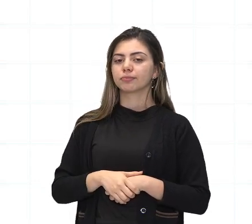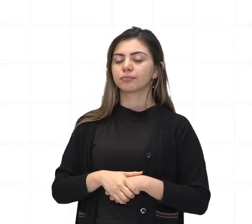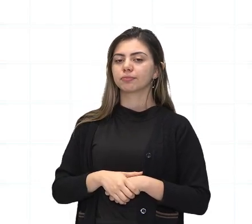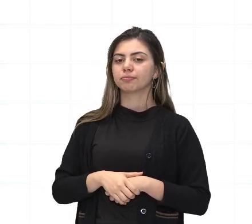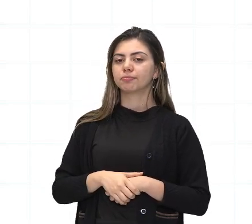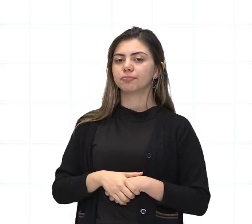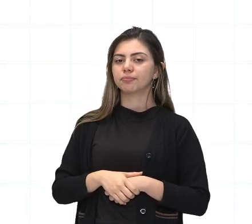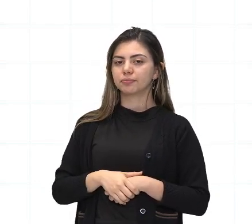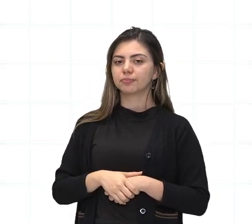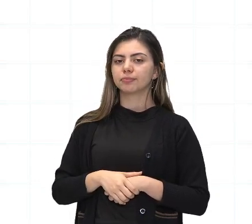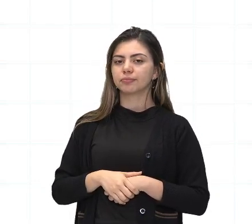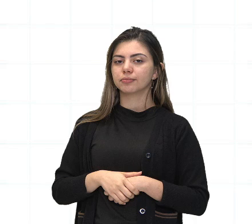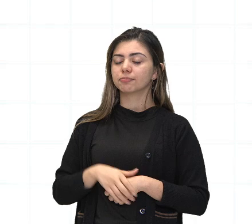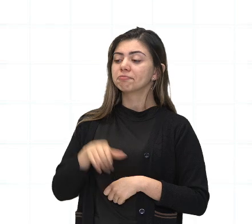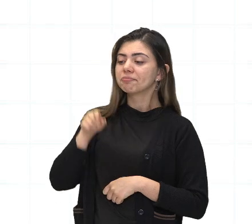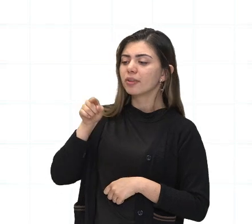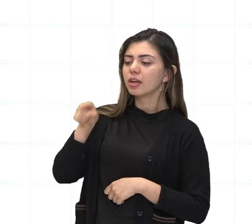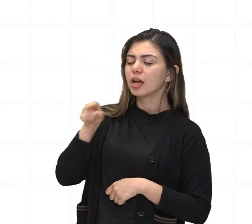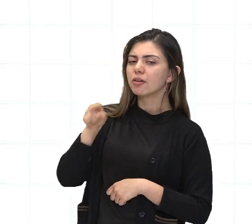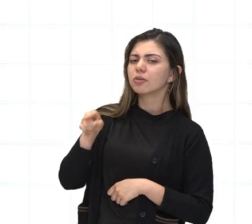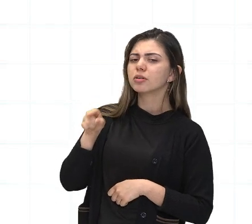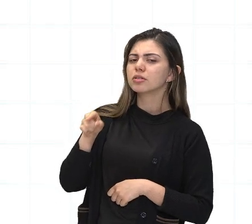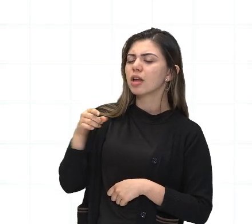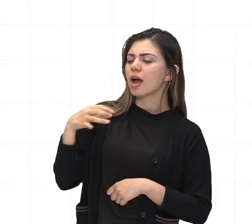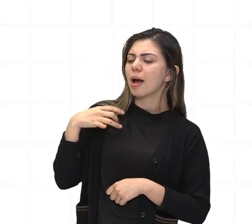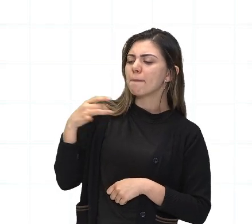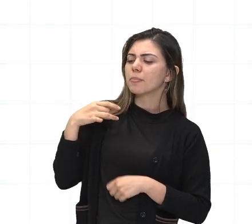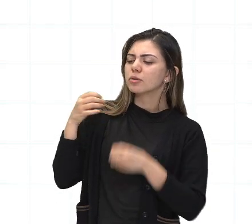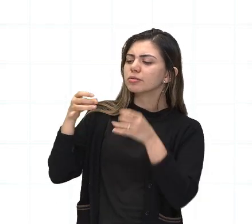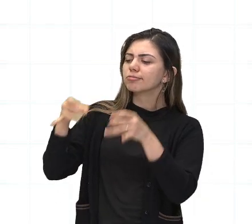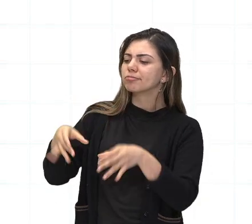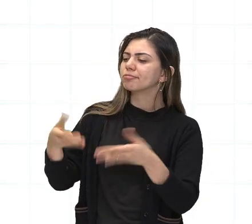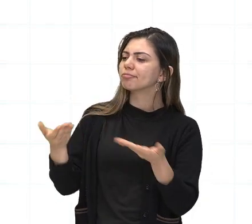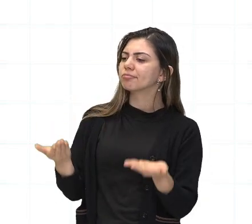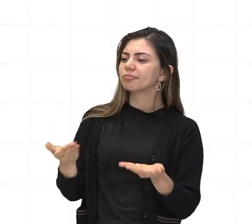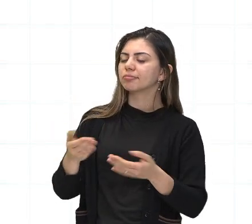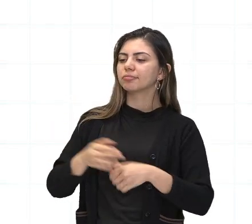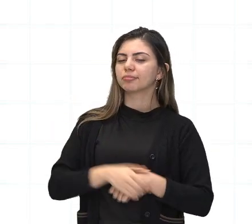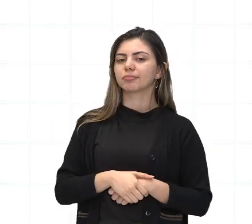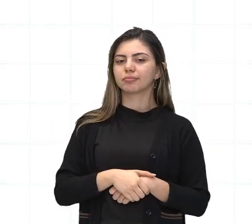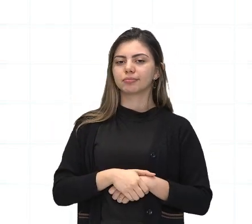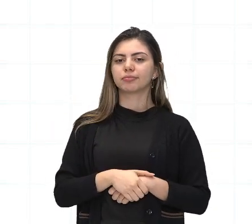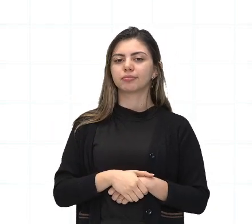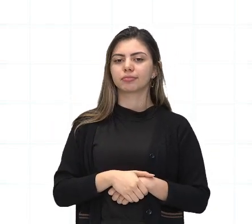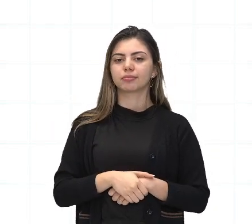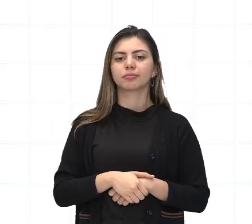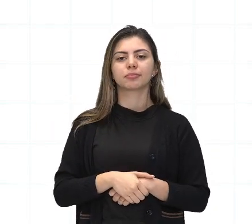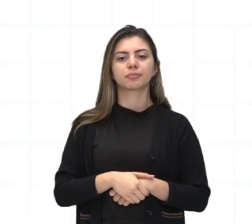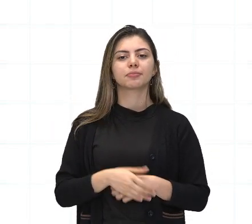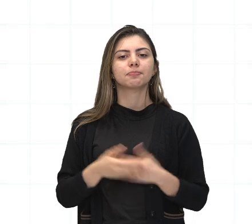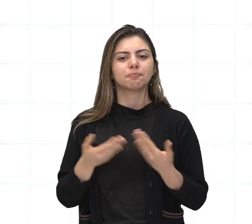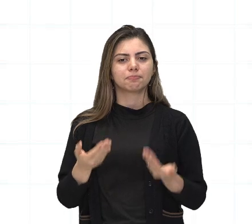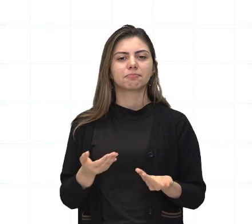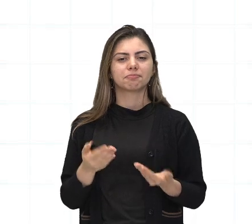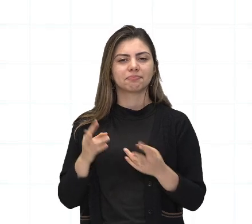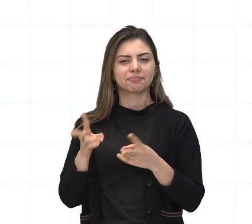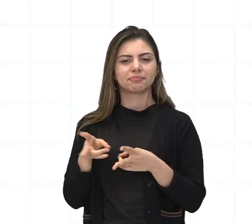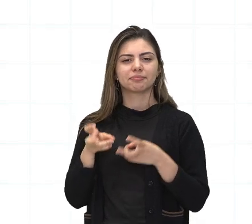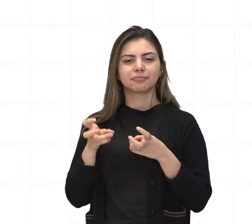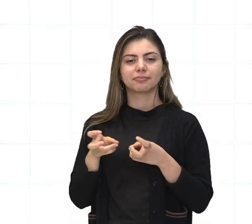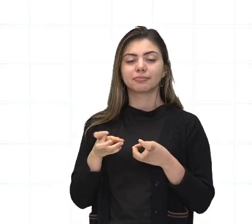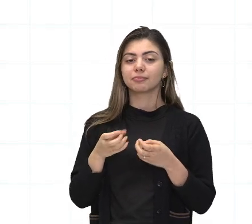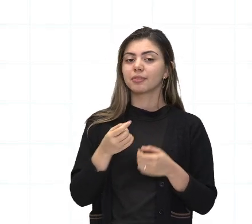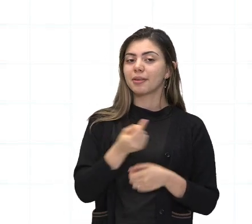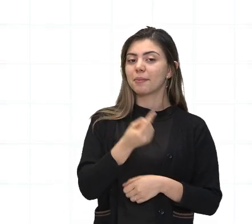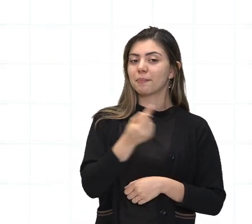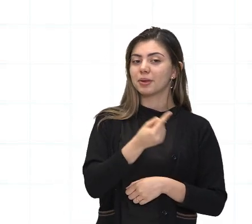que é a mãe. Você deixou a blusa jogada no chão. Então, turma, na